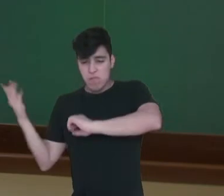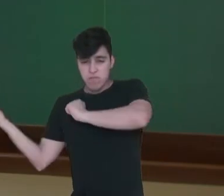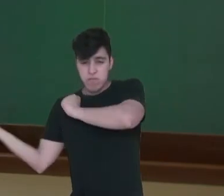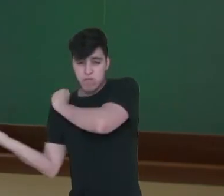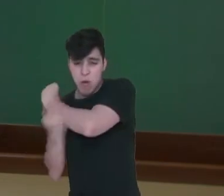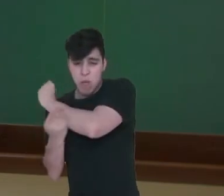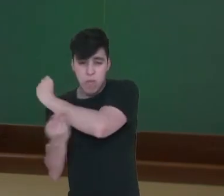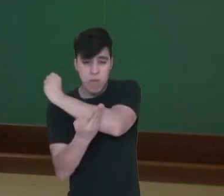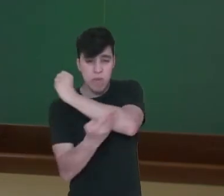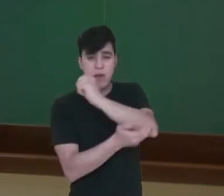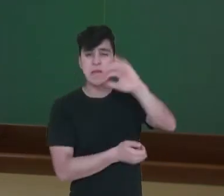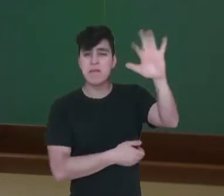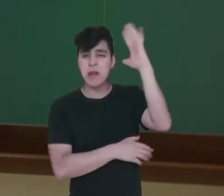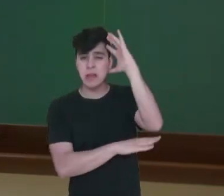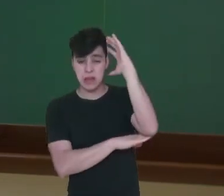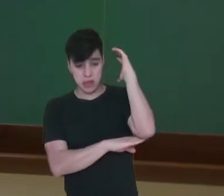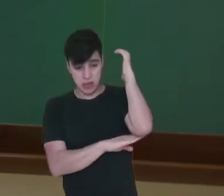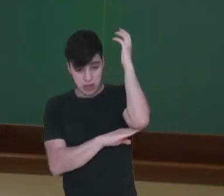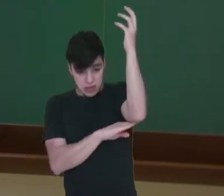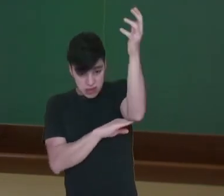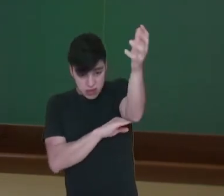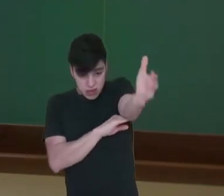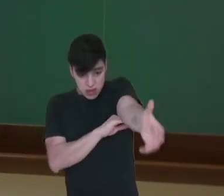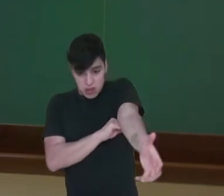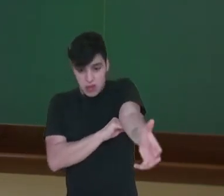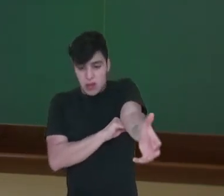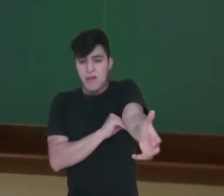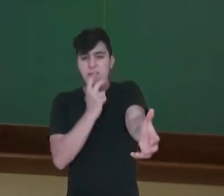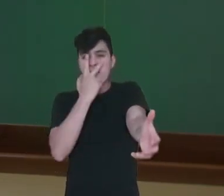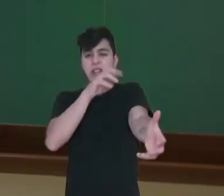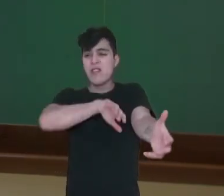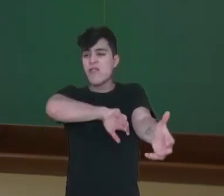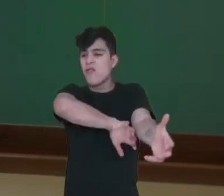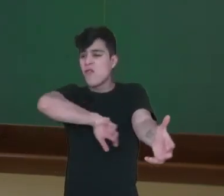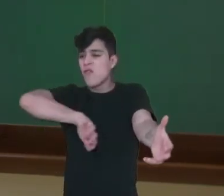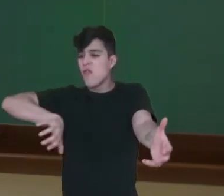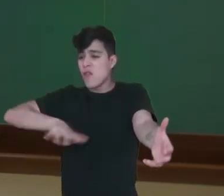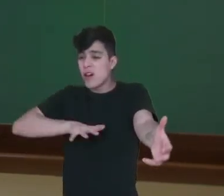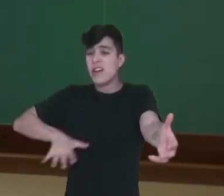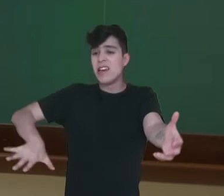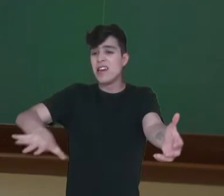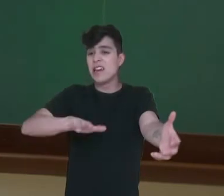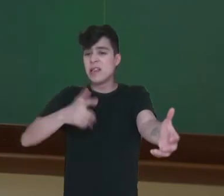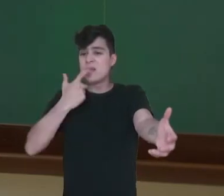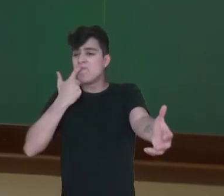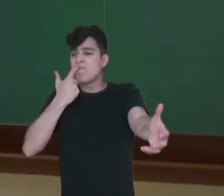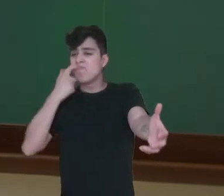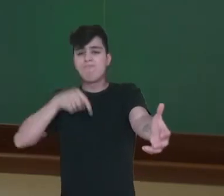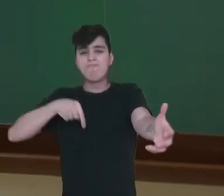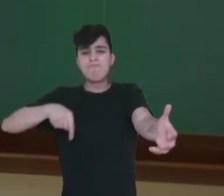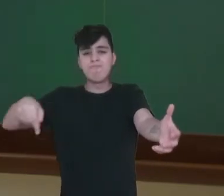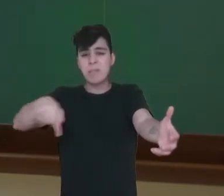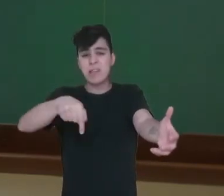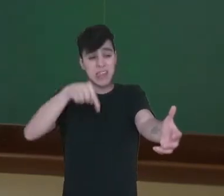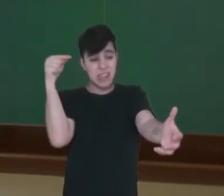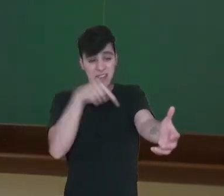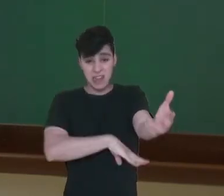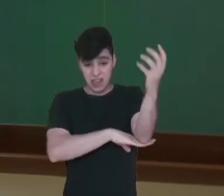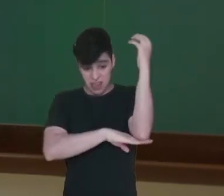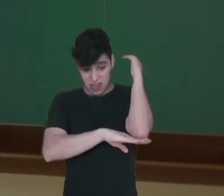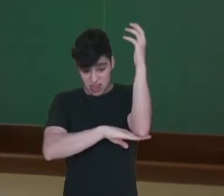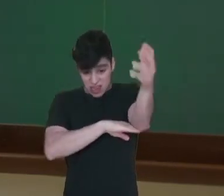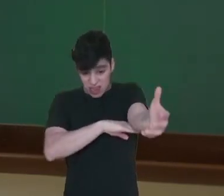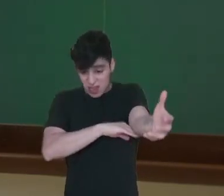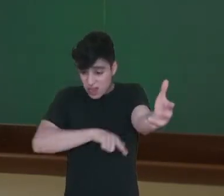desse porte, você acaba afetando toda a vegetação menor que fica próxima dessa árvore, né? Então, é